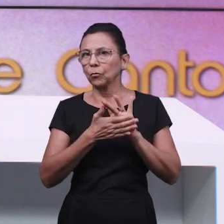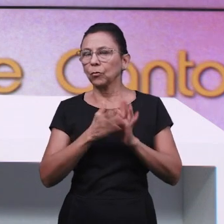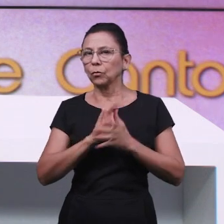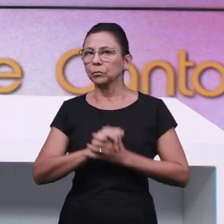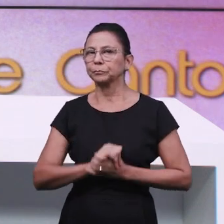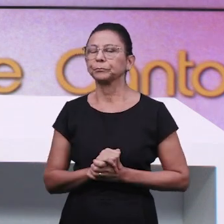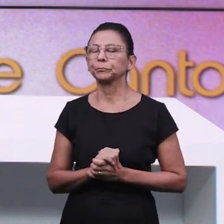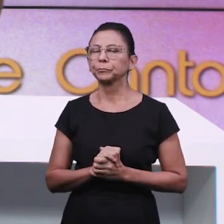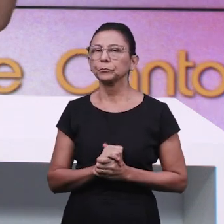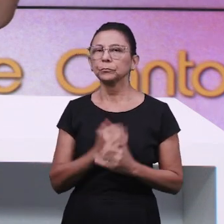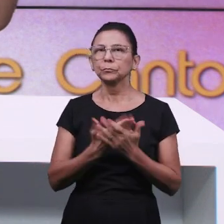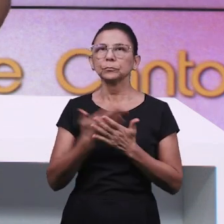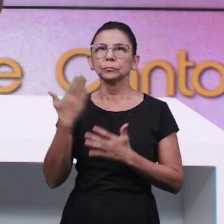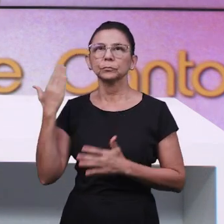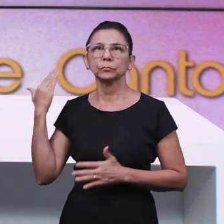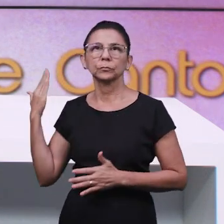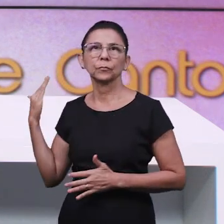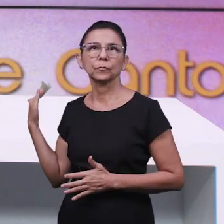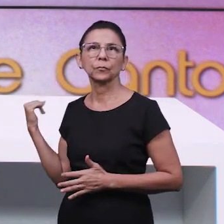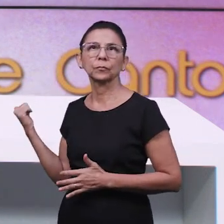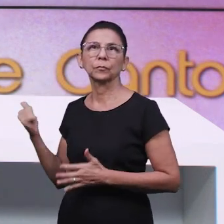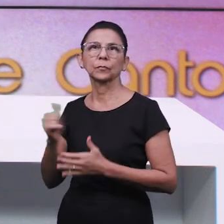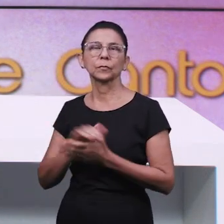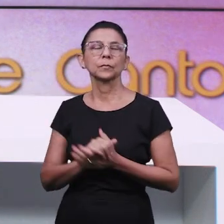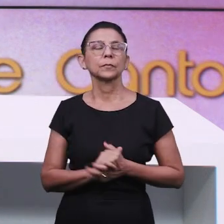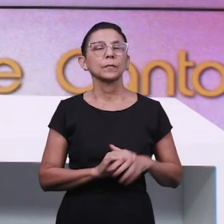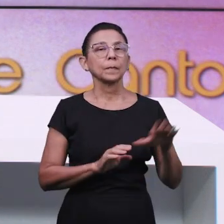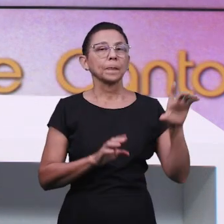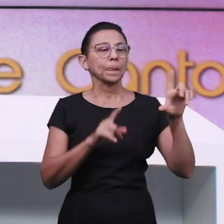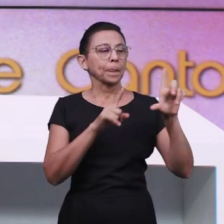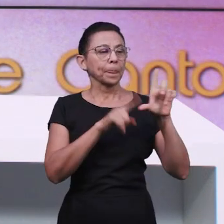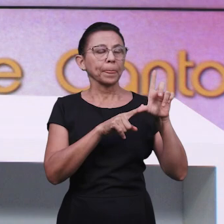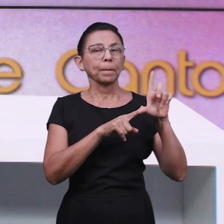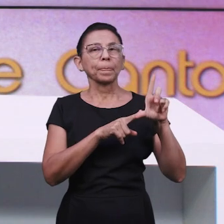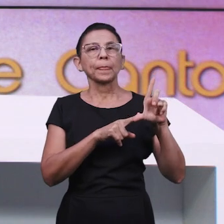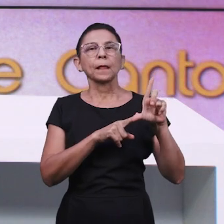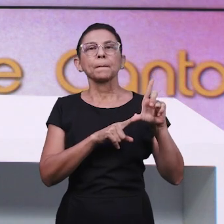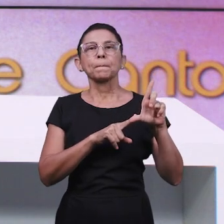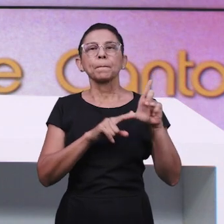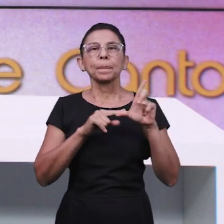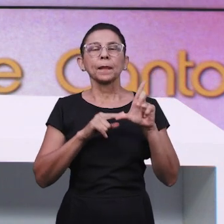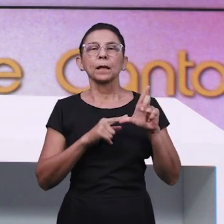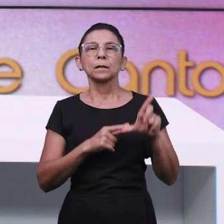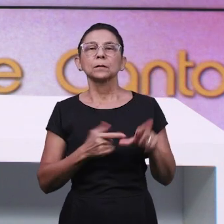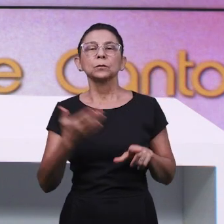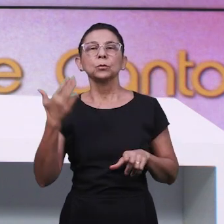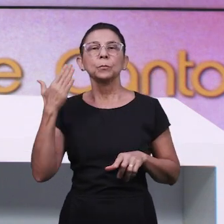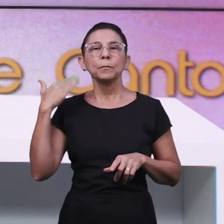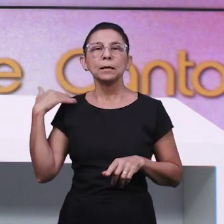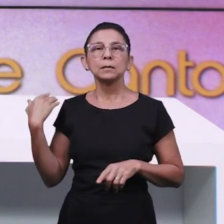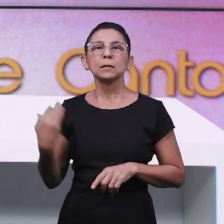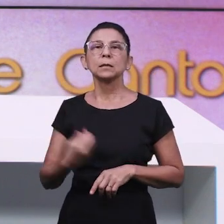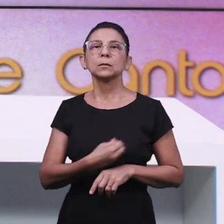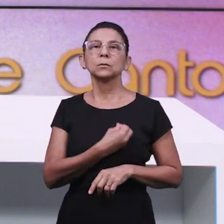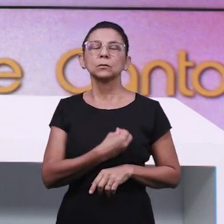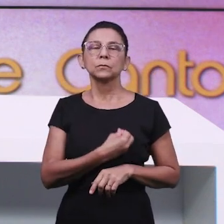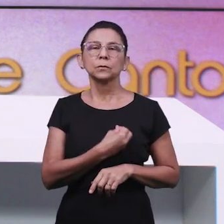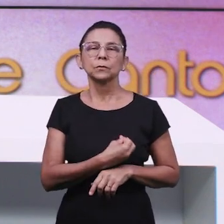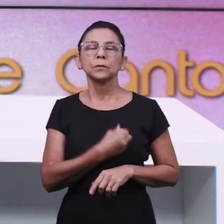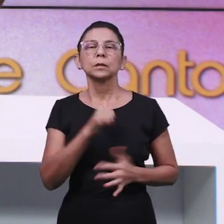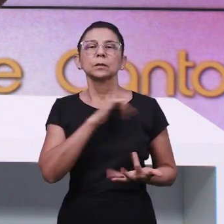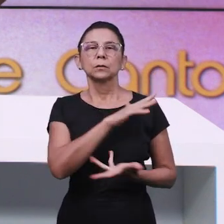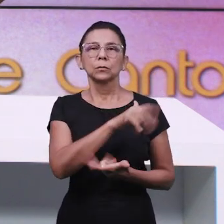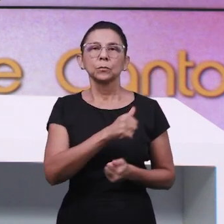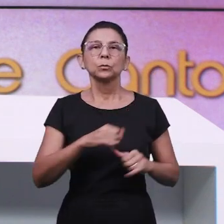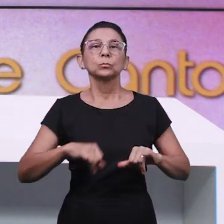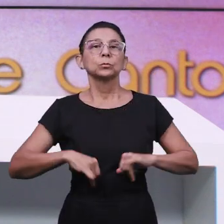cantamos em aulas passadas. Em caminhos de dor eu andava. Para eu ter a